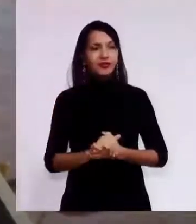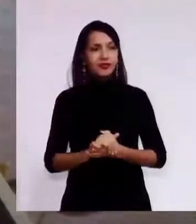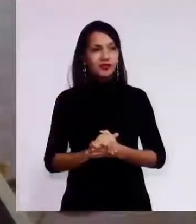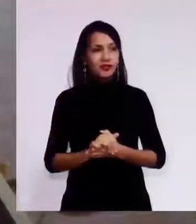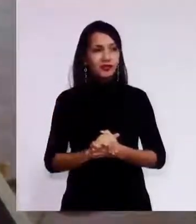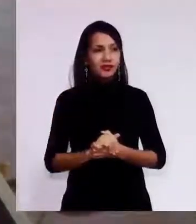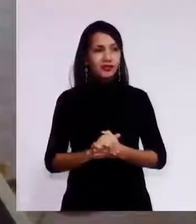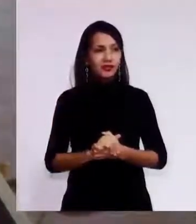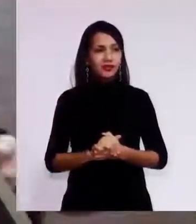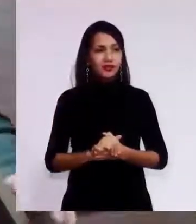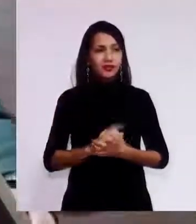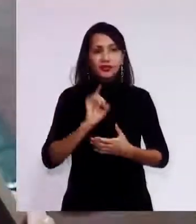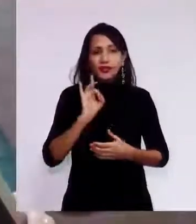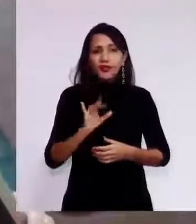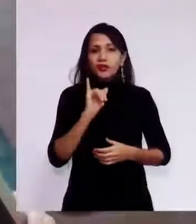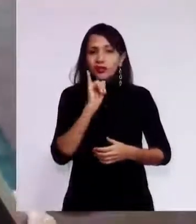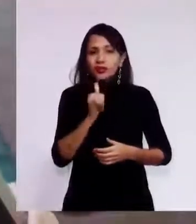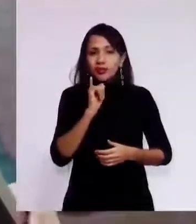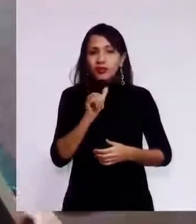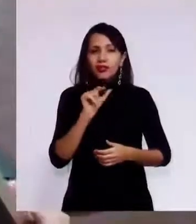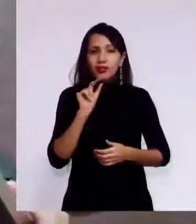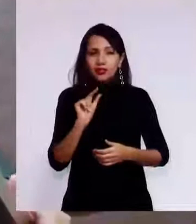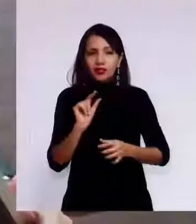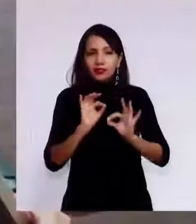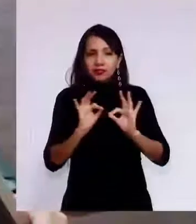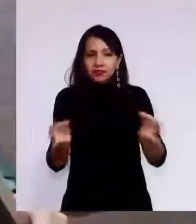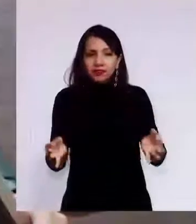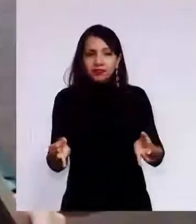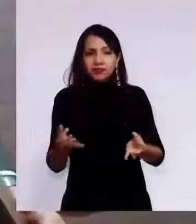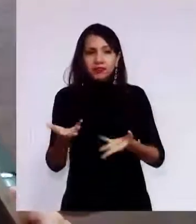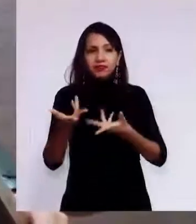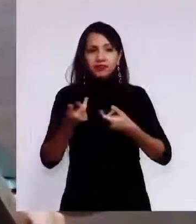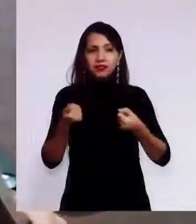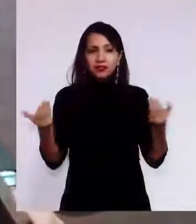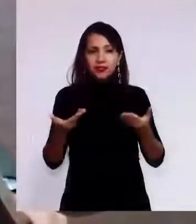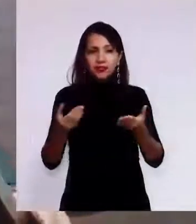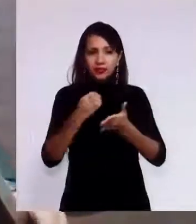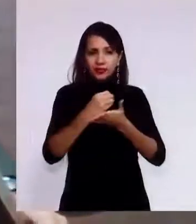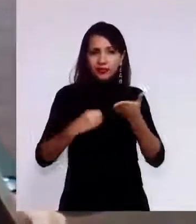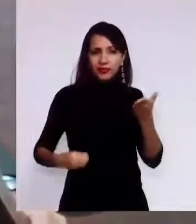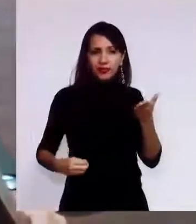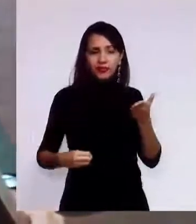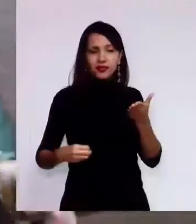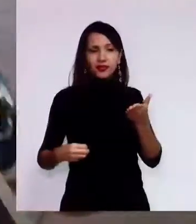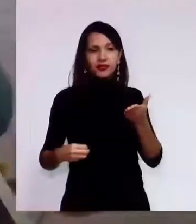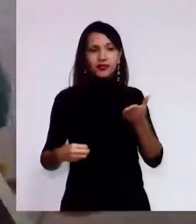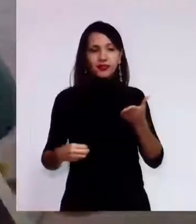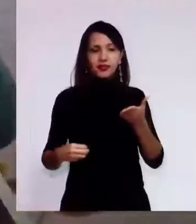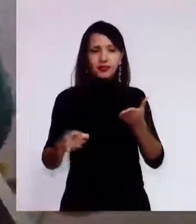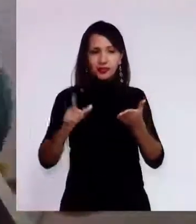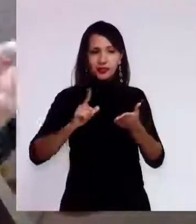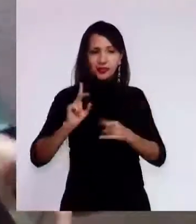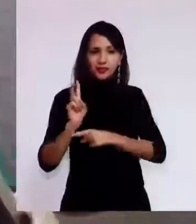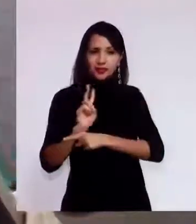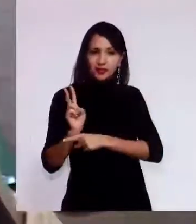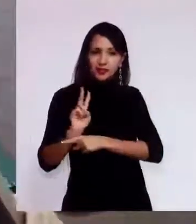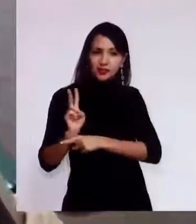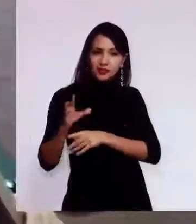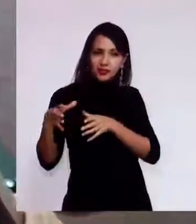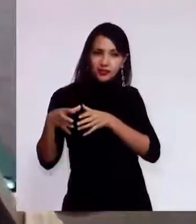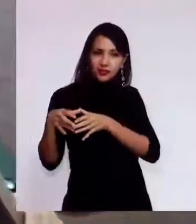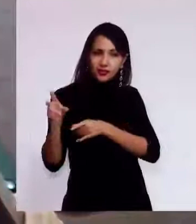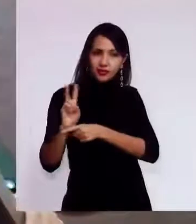queria só comentar um pouquinho do que a gente recebeu hoje. O ofício da Controladoria, né, nos passando